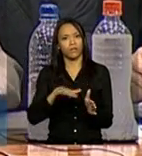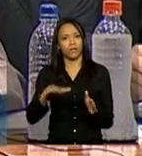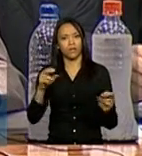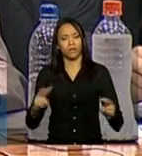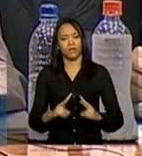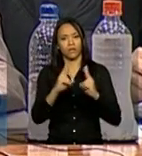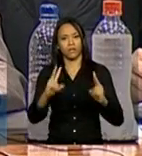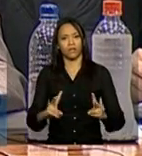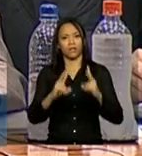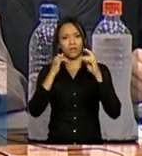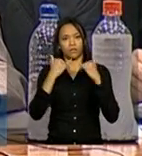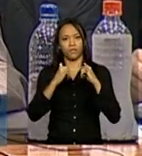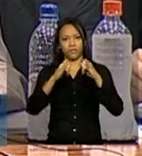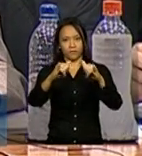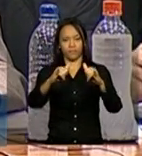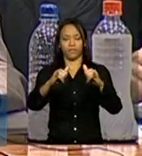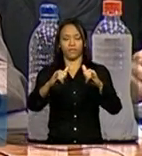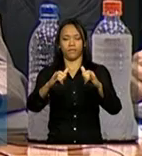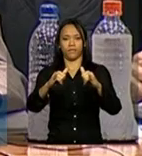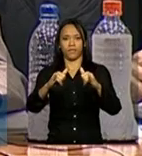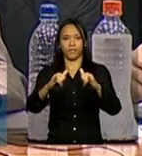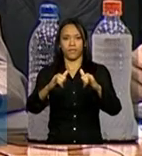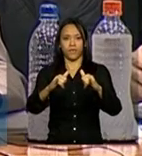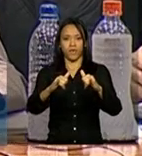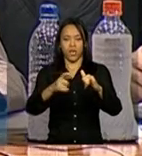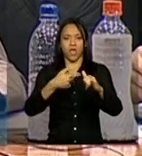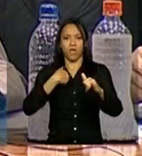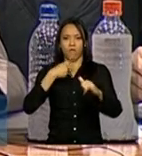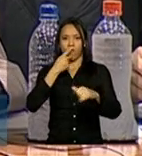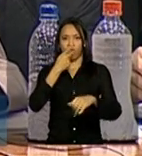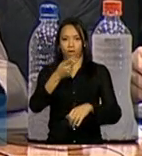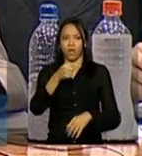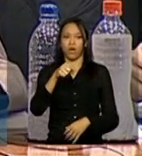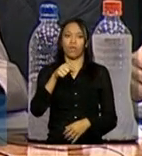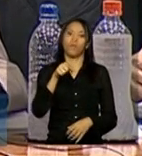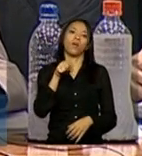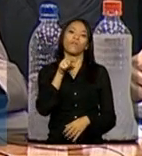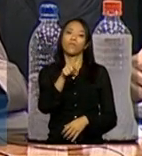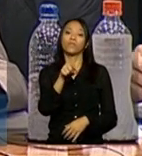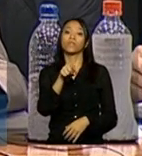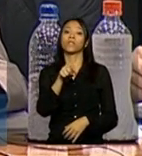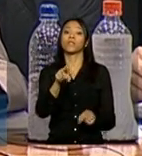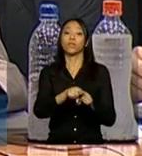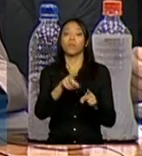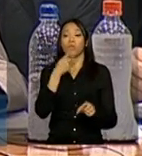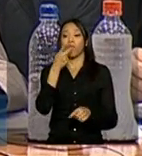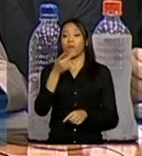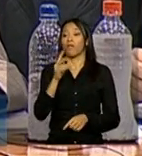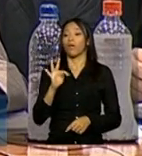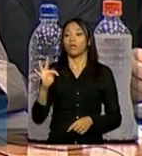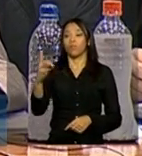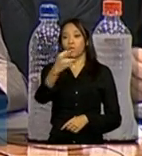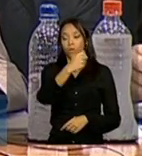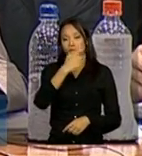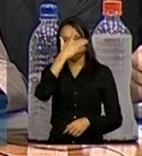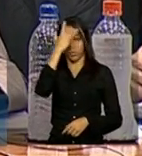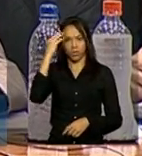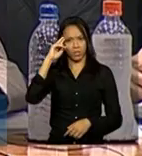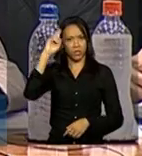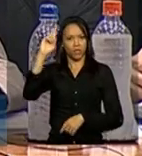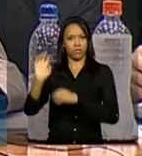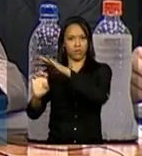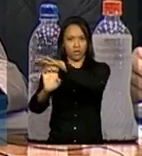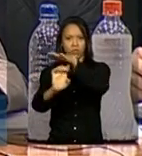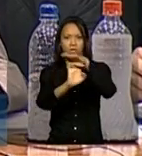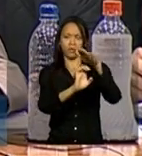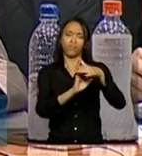apenas nele. Eu diria a você que, em todos os setores da atividade econômica do país, há